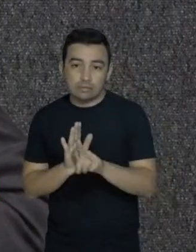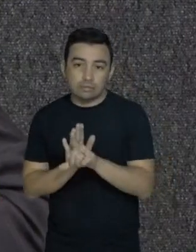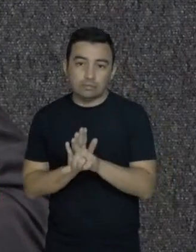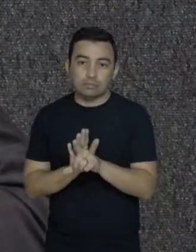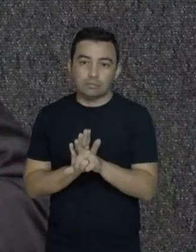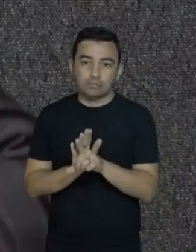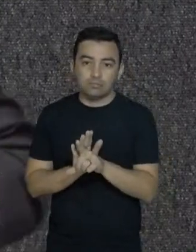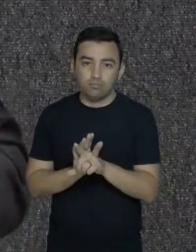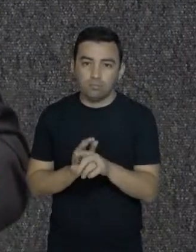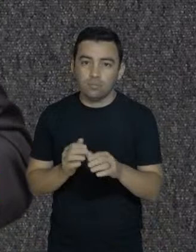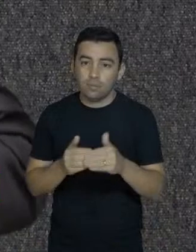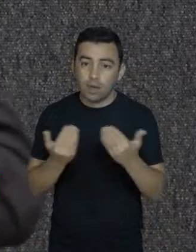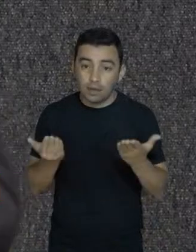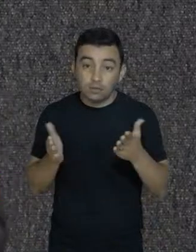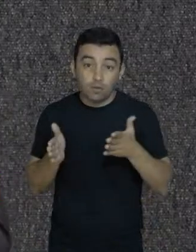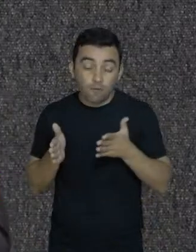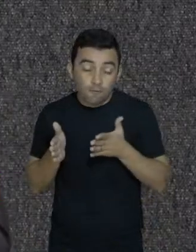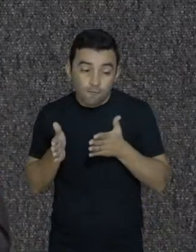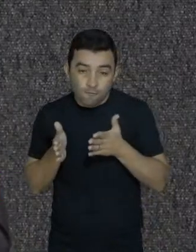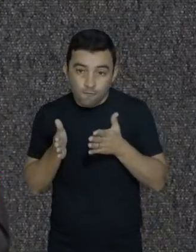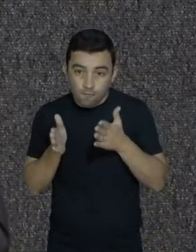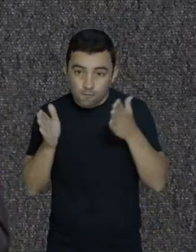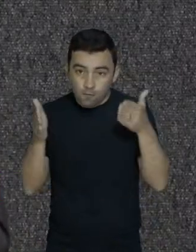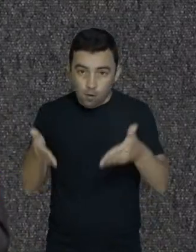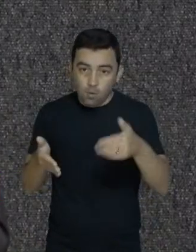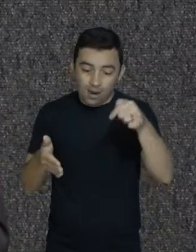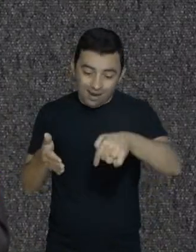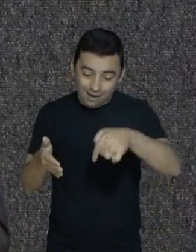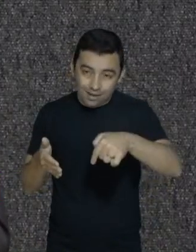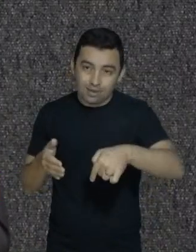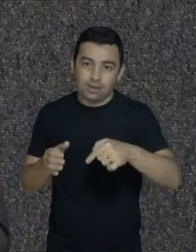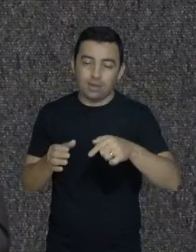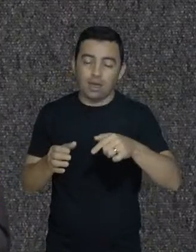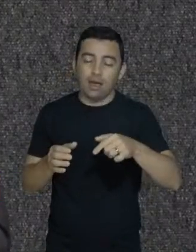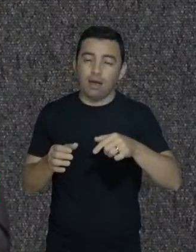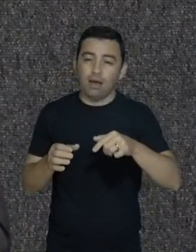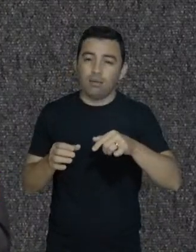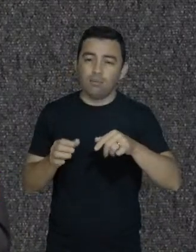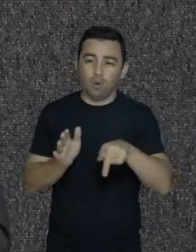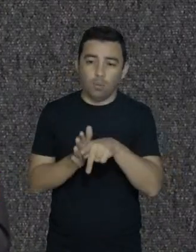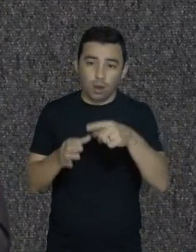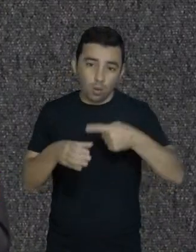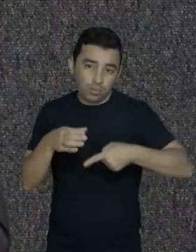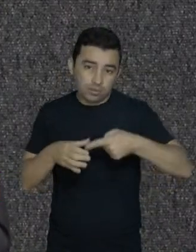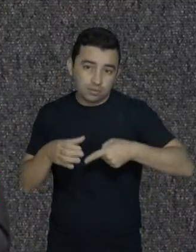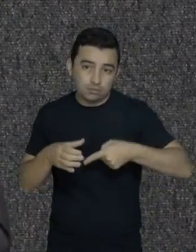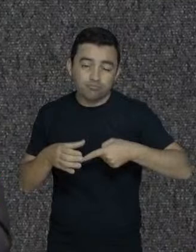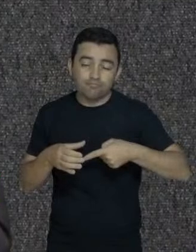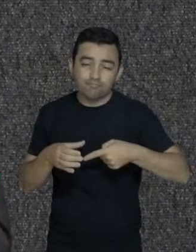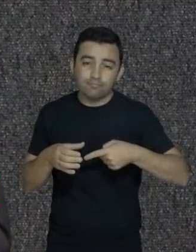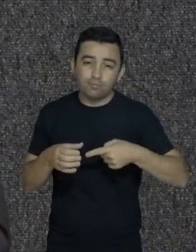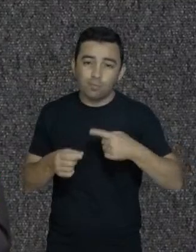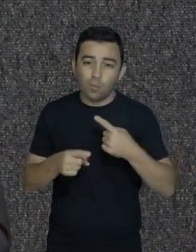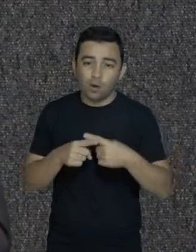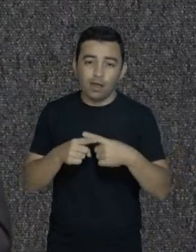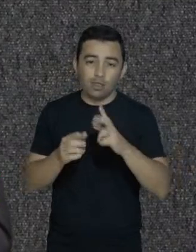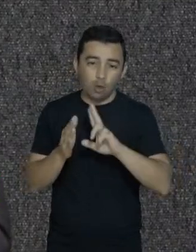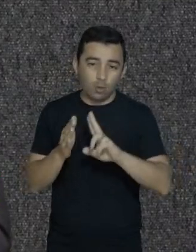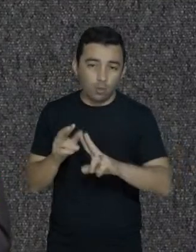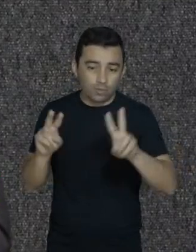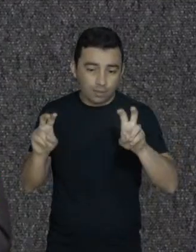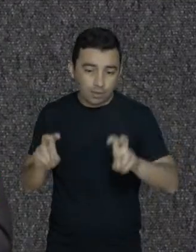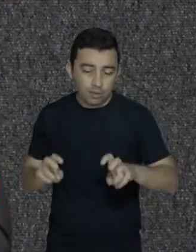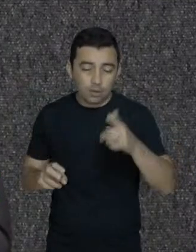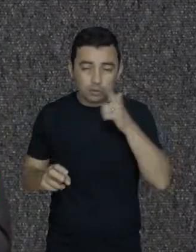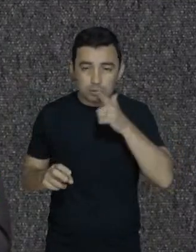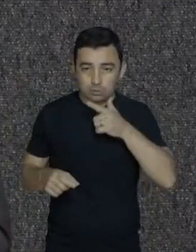só que o foco tem que passar pela comissão até para que ela domine esses temas e possa da melhor forma possível poder criar políticas